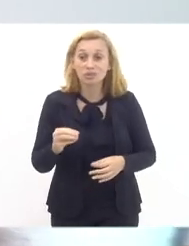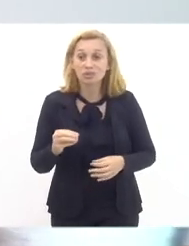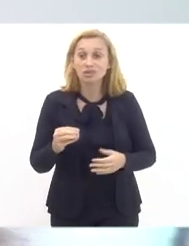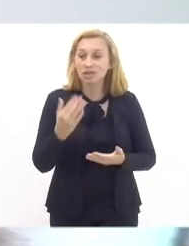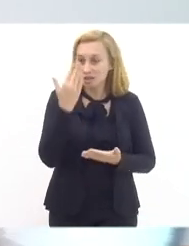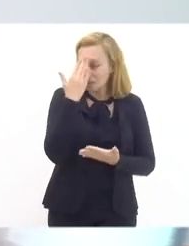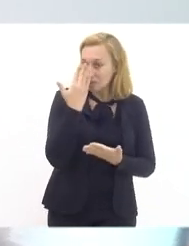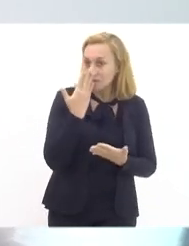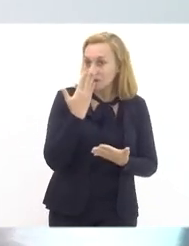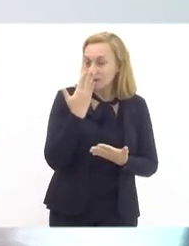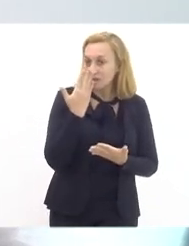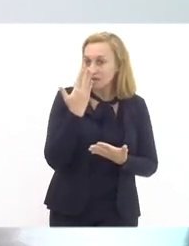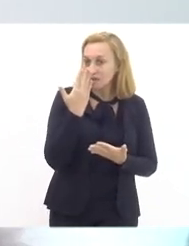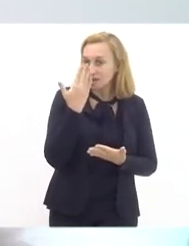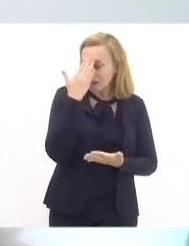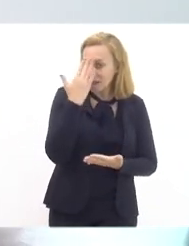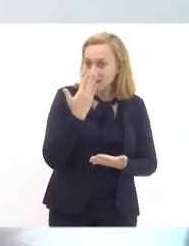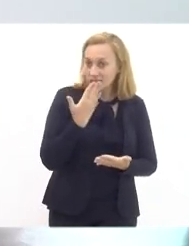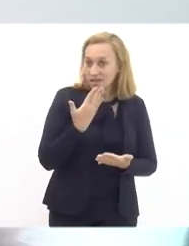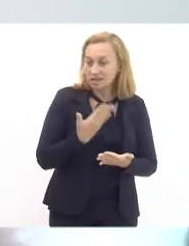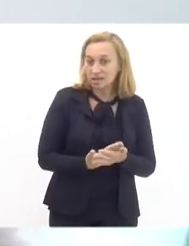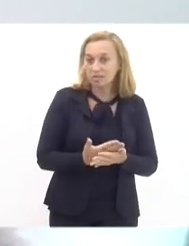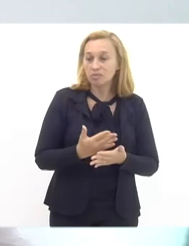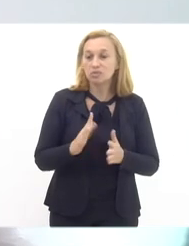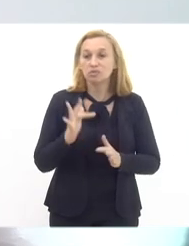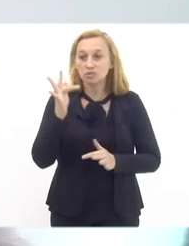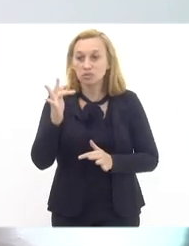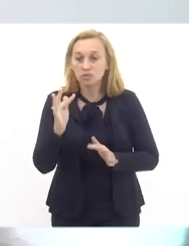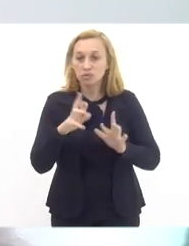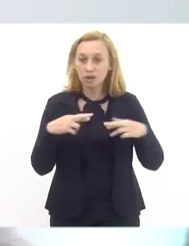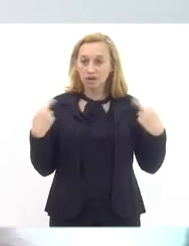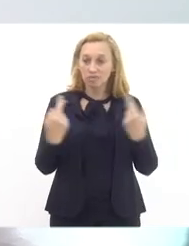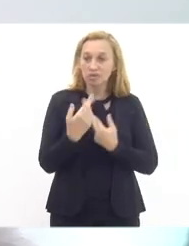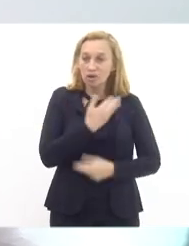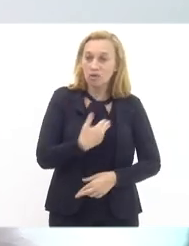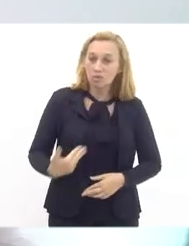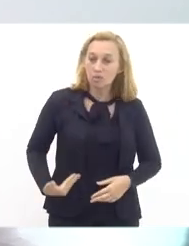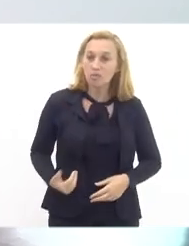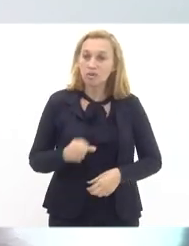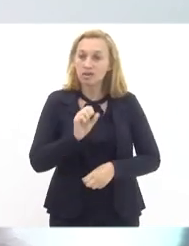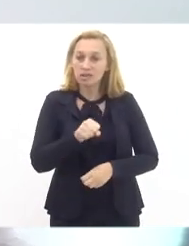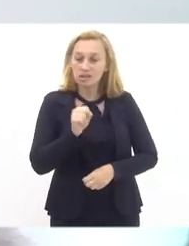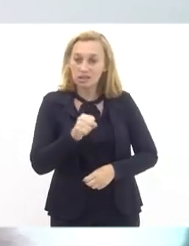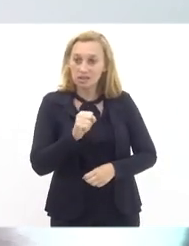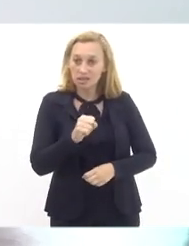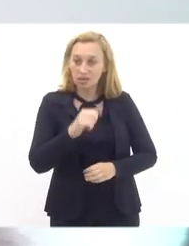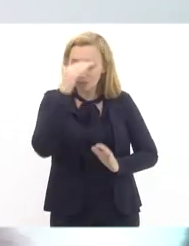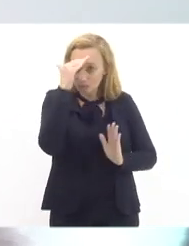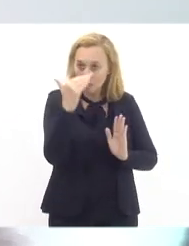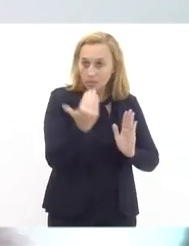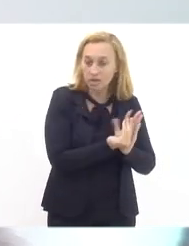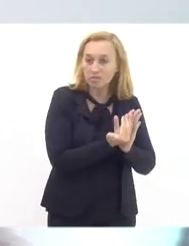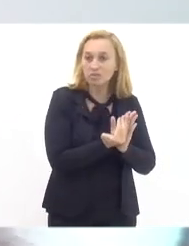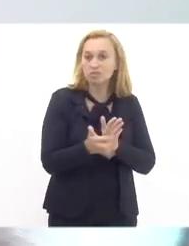é a realização desta audiência pública, para que a gente possa, sim, ser